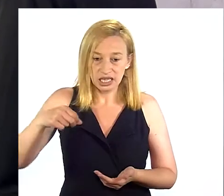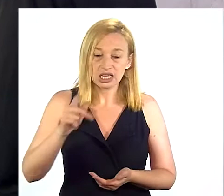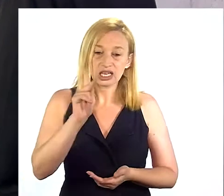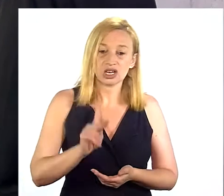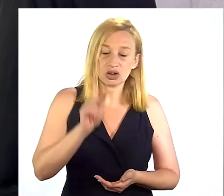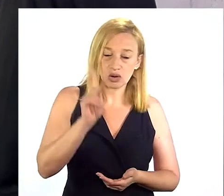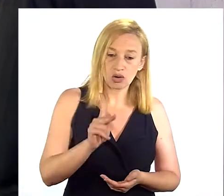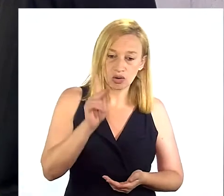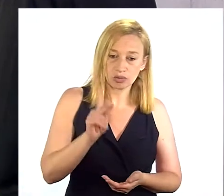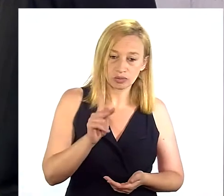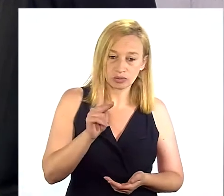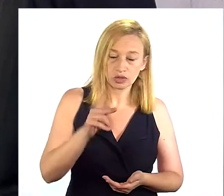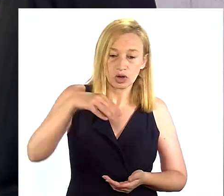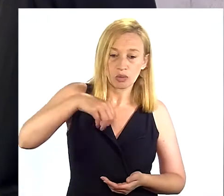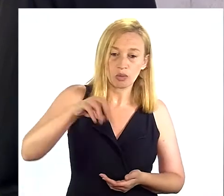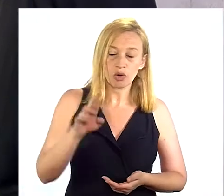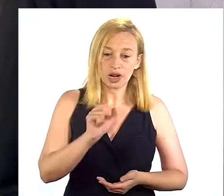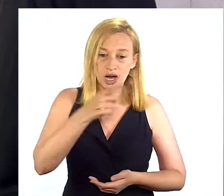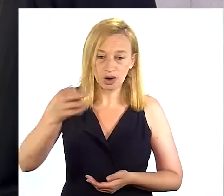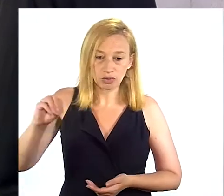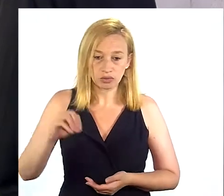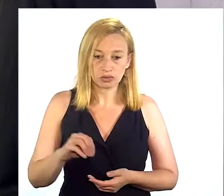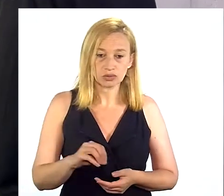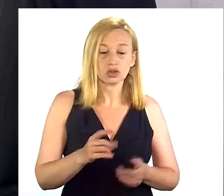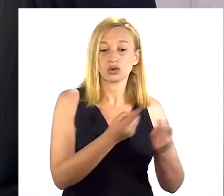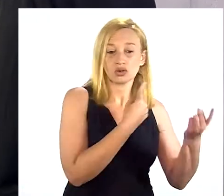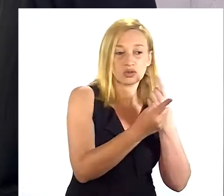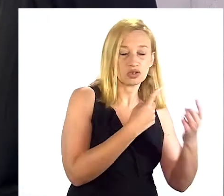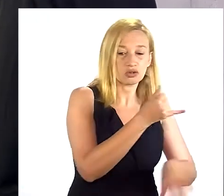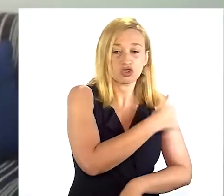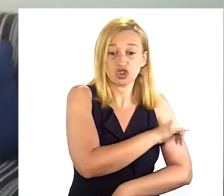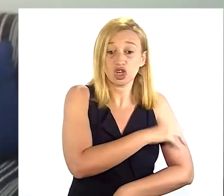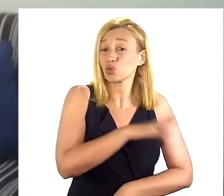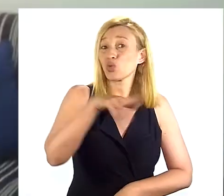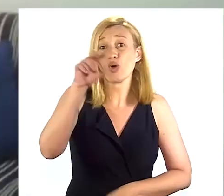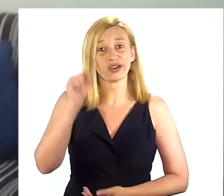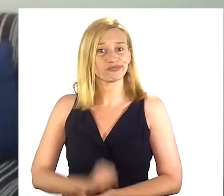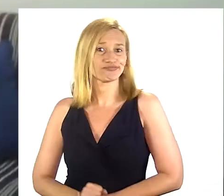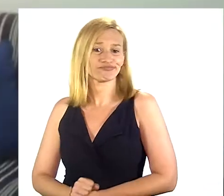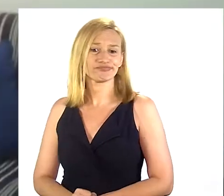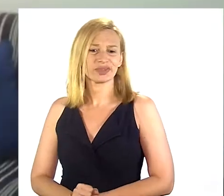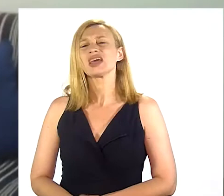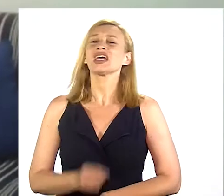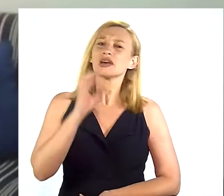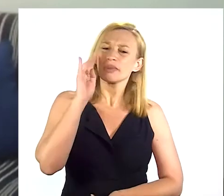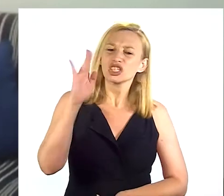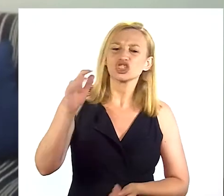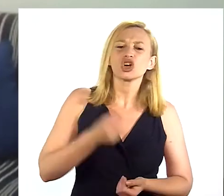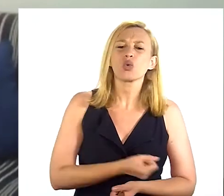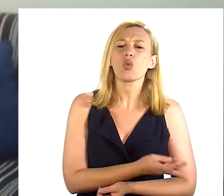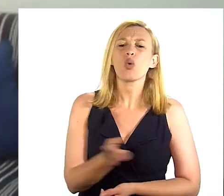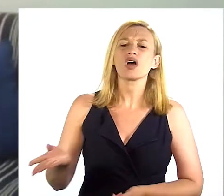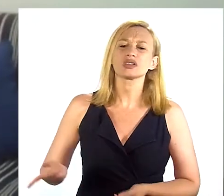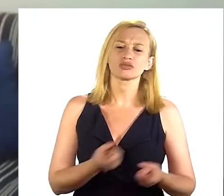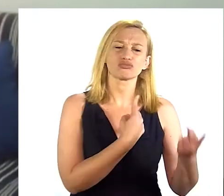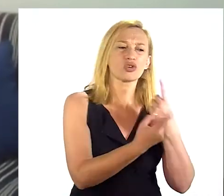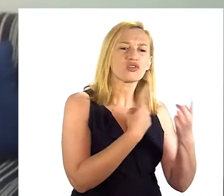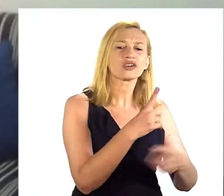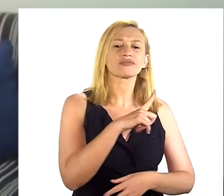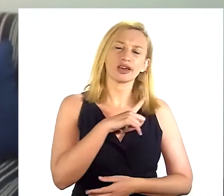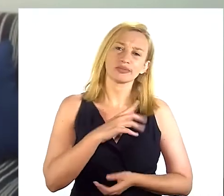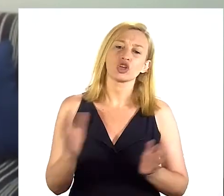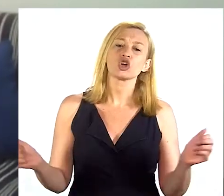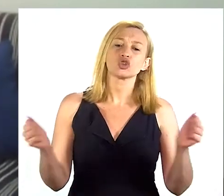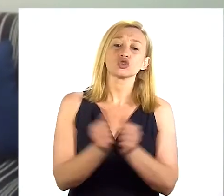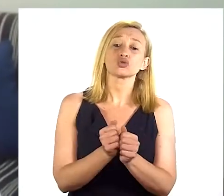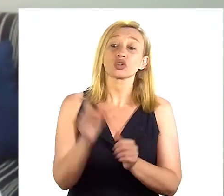100 quilômetros de morão para cerca numa rodovia no Rio de Janeiro? Nunca. Imagina quantas